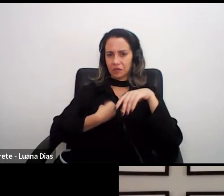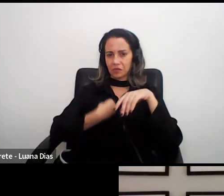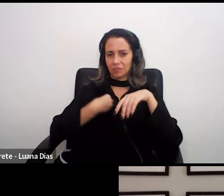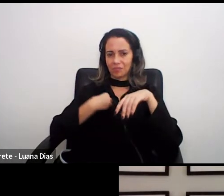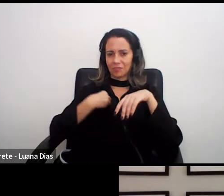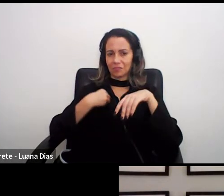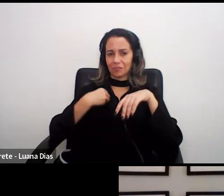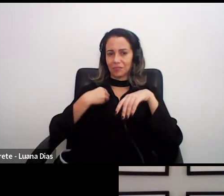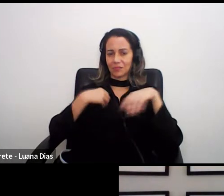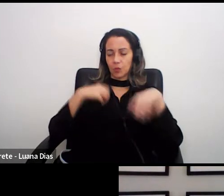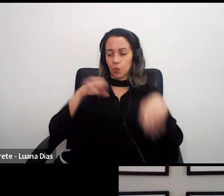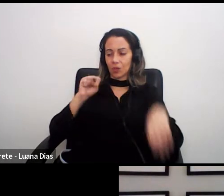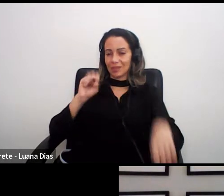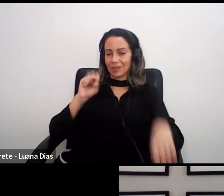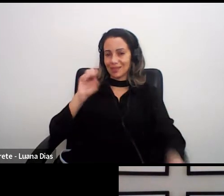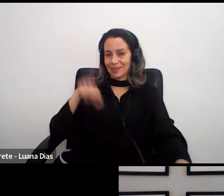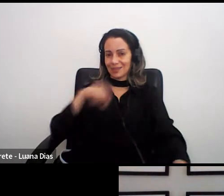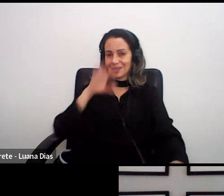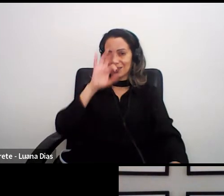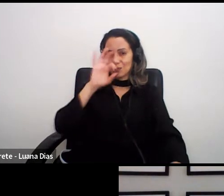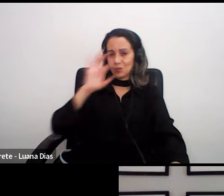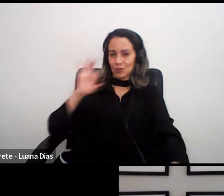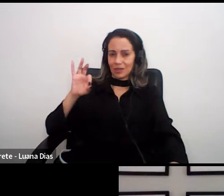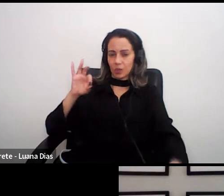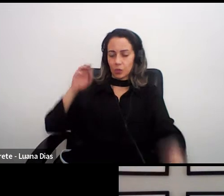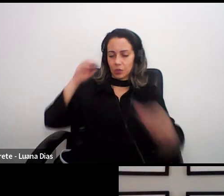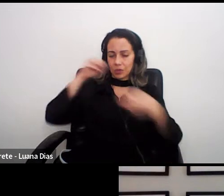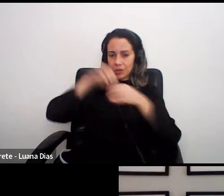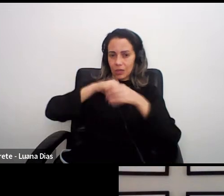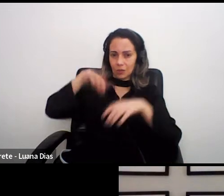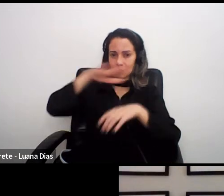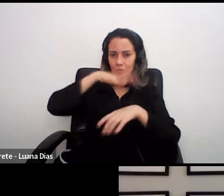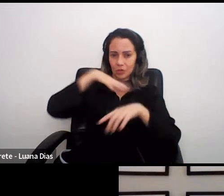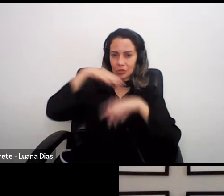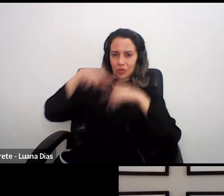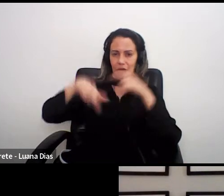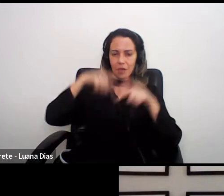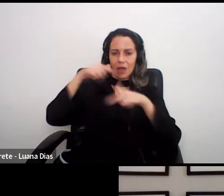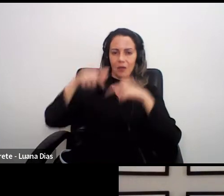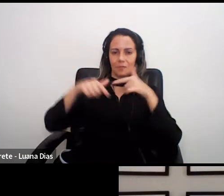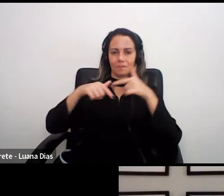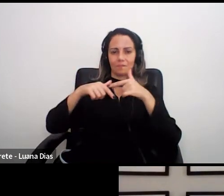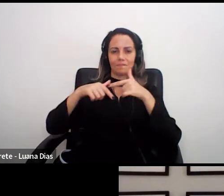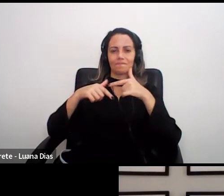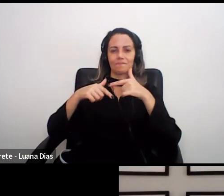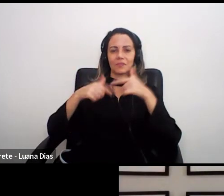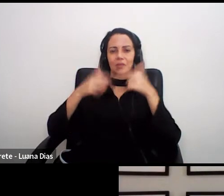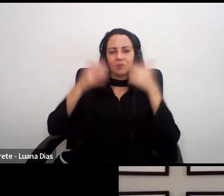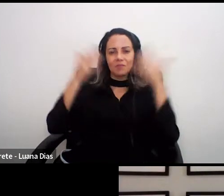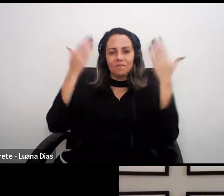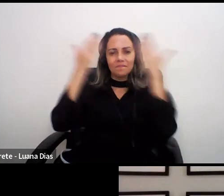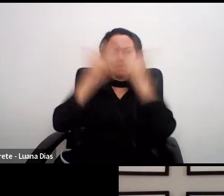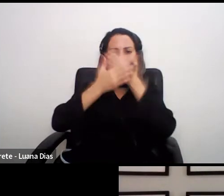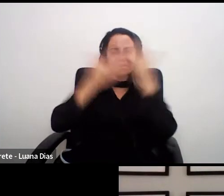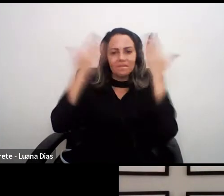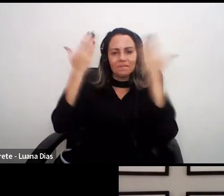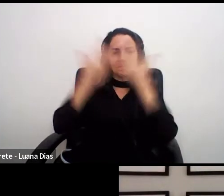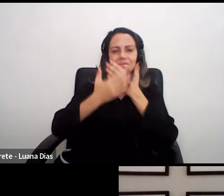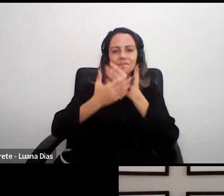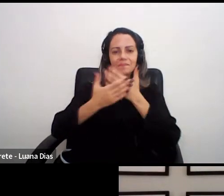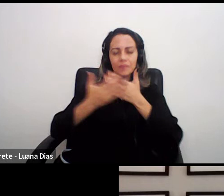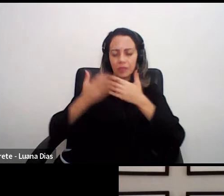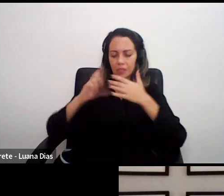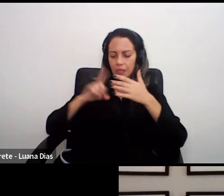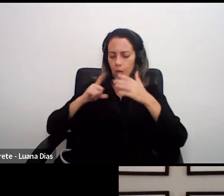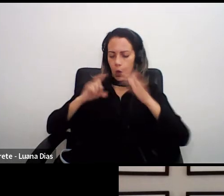80% do tempo num ambiente de trabalho, a gente acaba adotando um padrão de